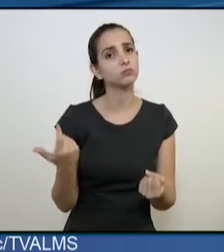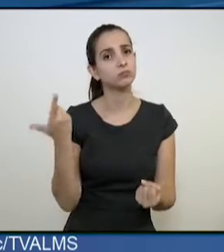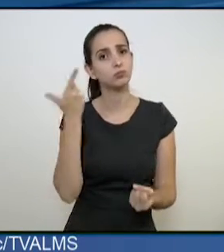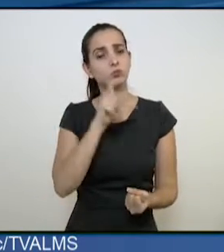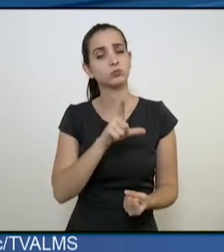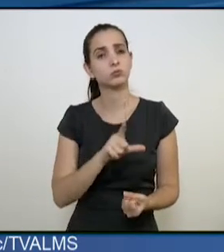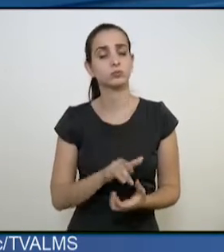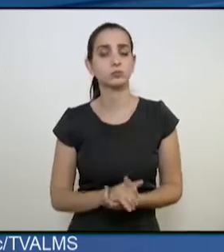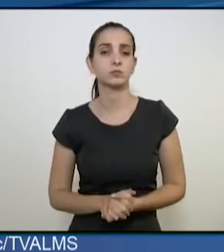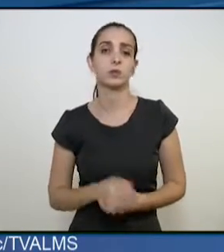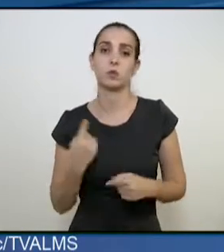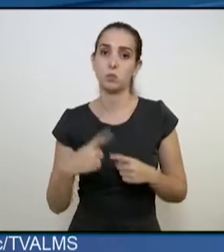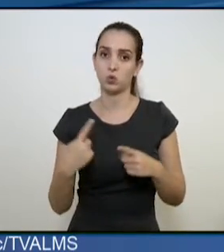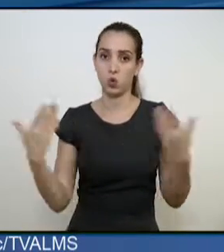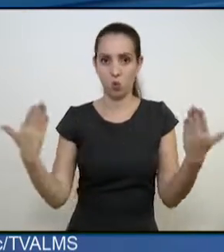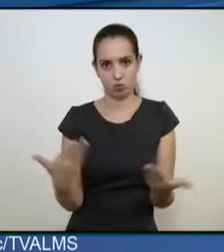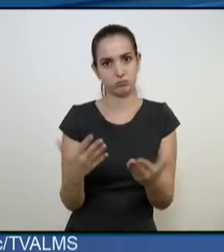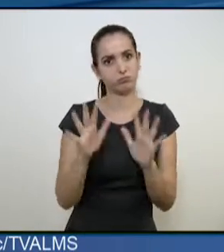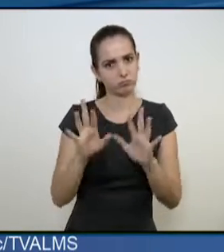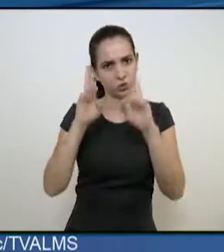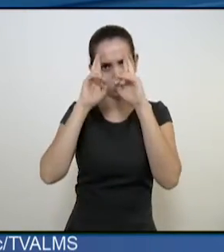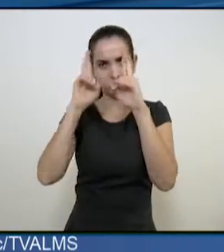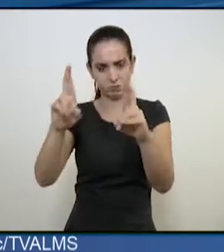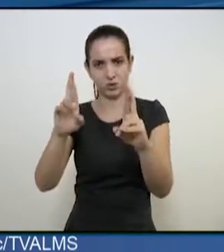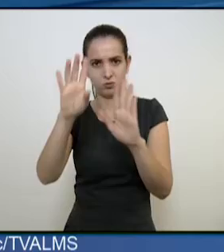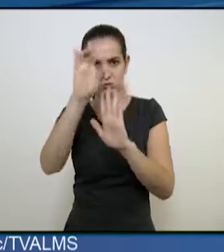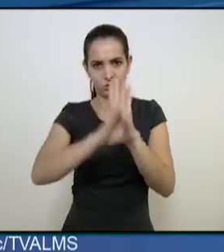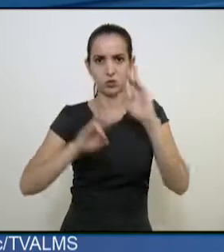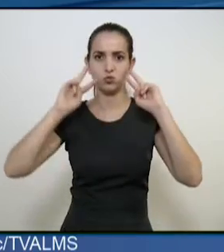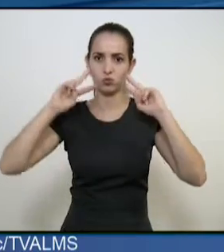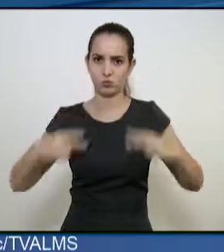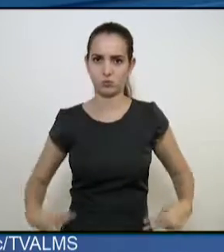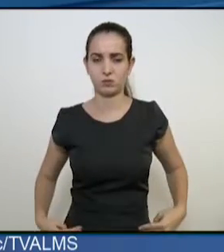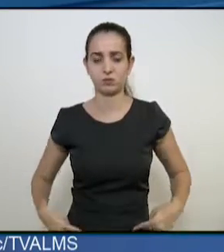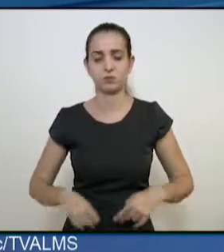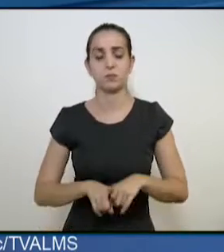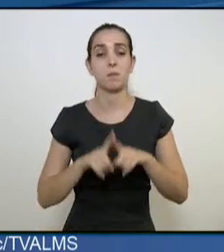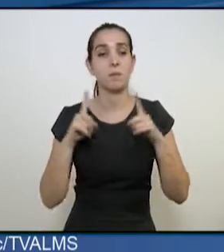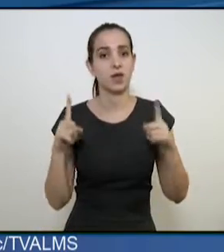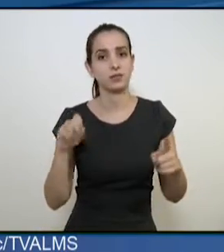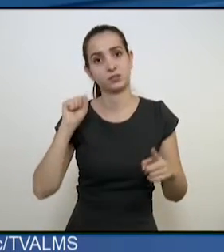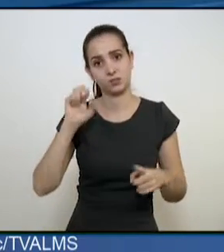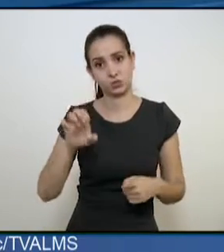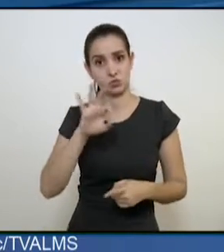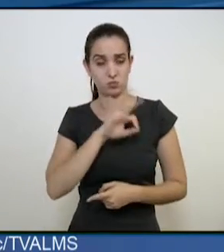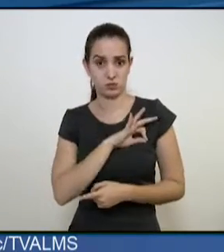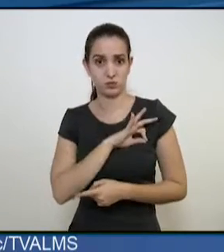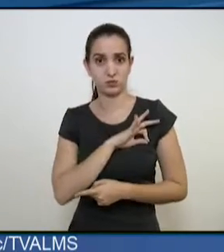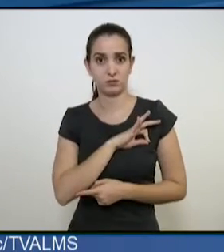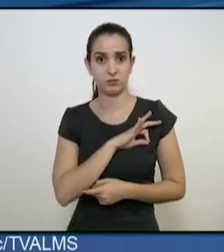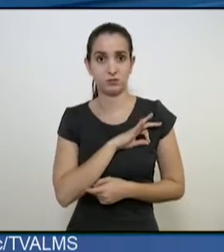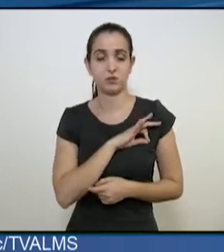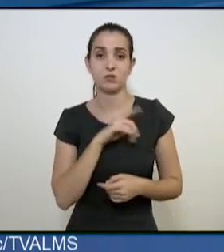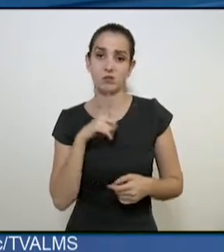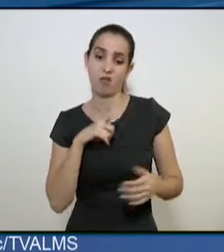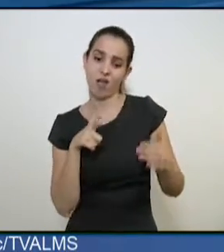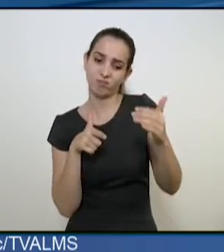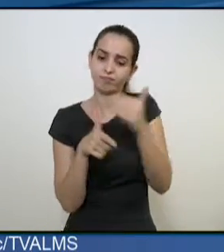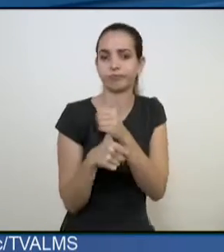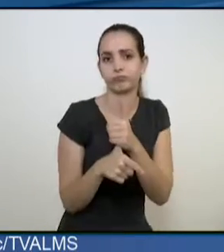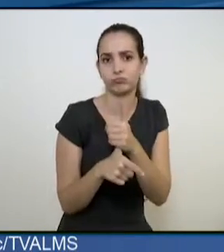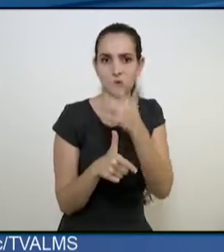hoje, com todo respeito aos direitos humanos, se um policial atira